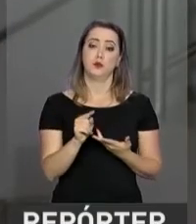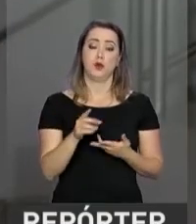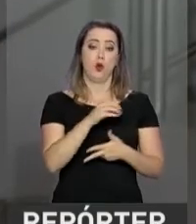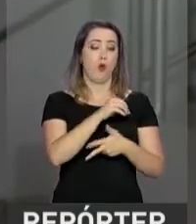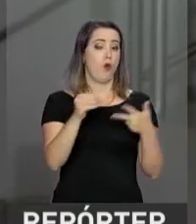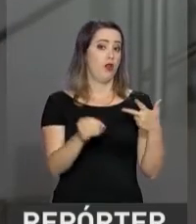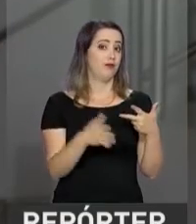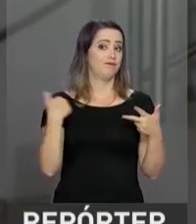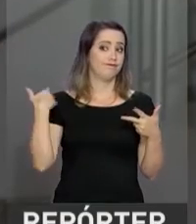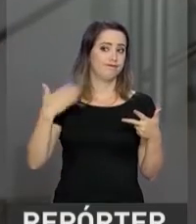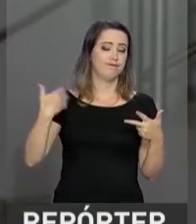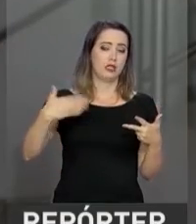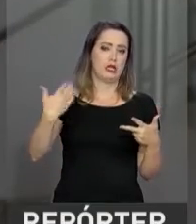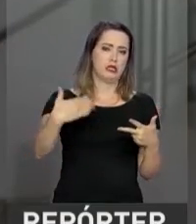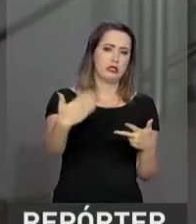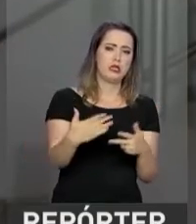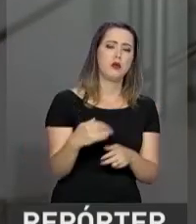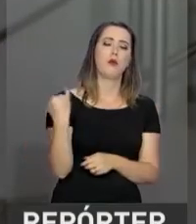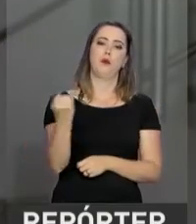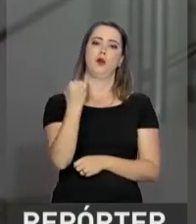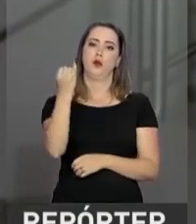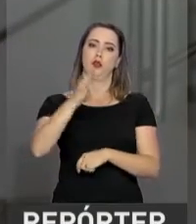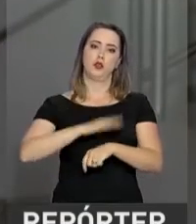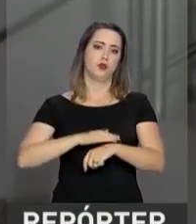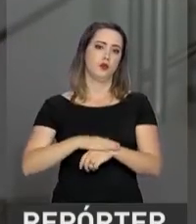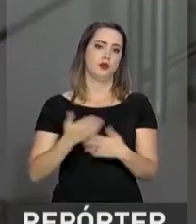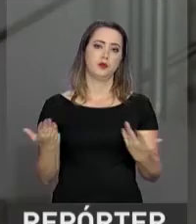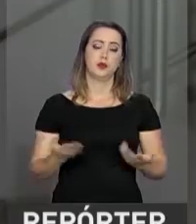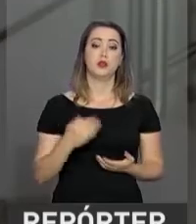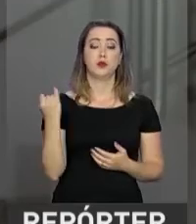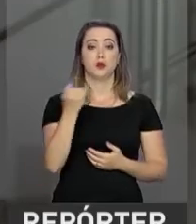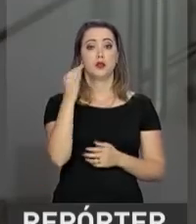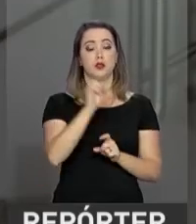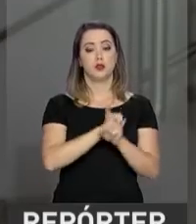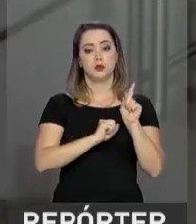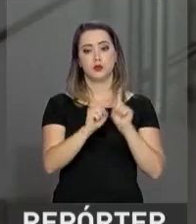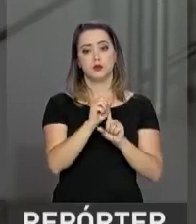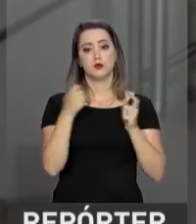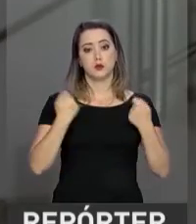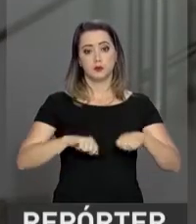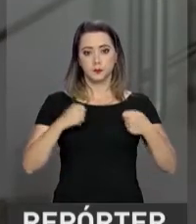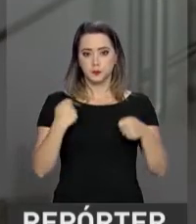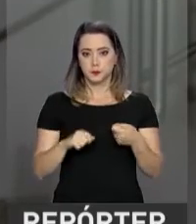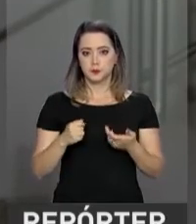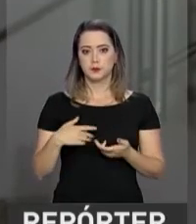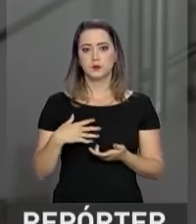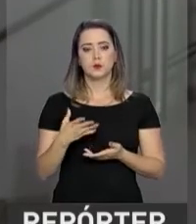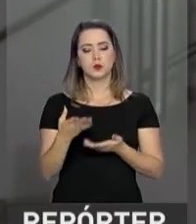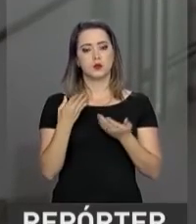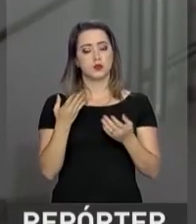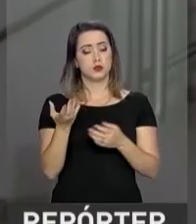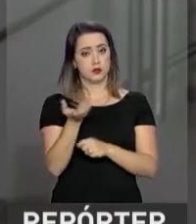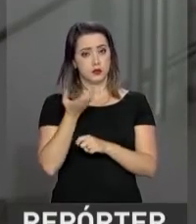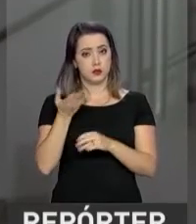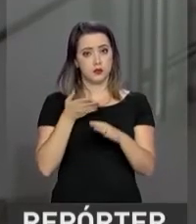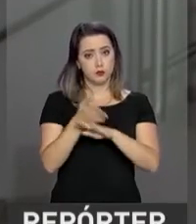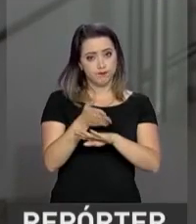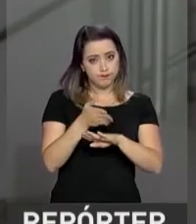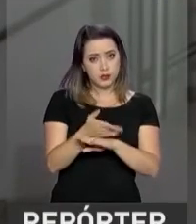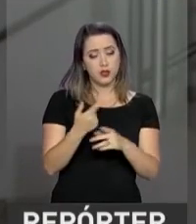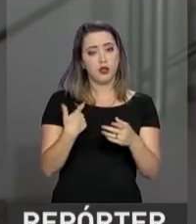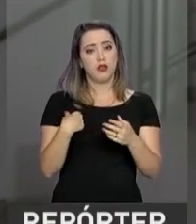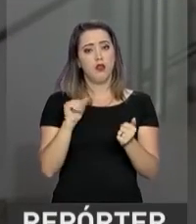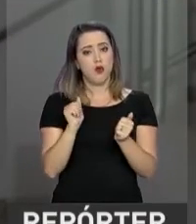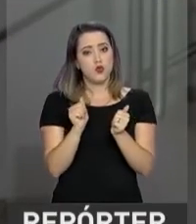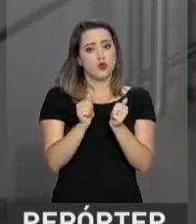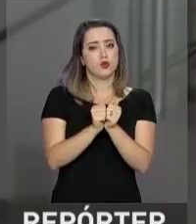tem tido avanços importantes ele é importante para a sociedade a gente tem é tentado acompanhar aquilo que é